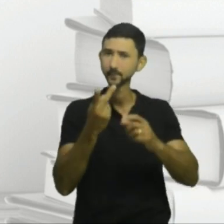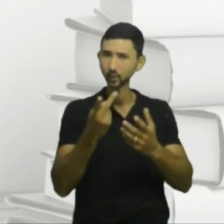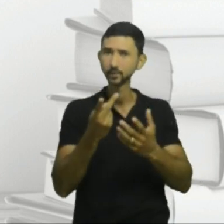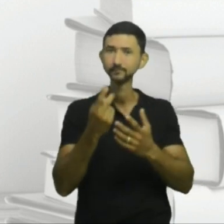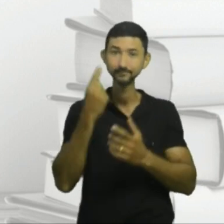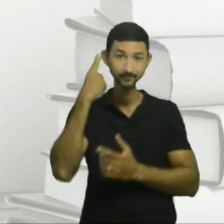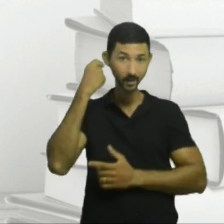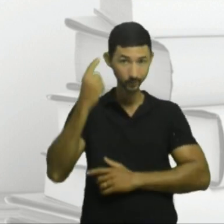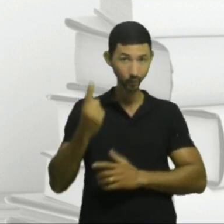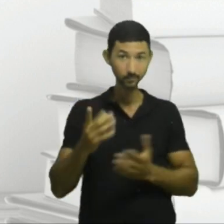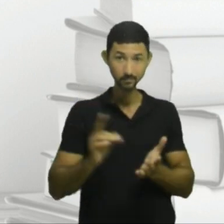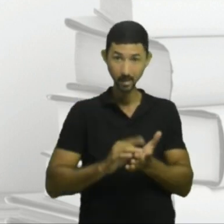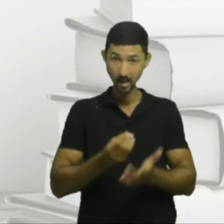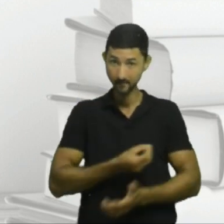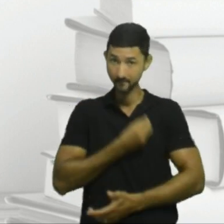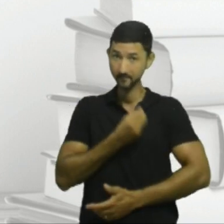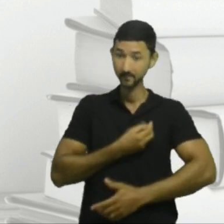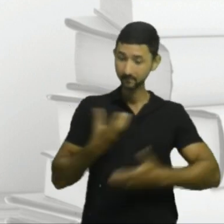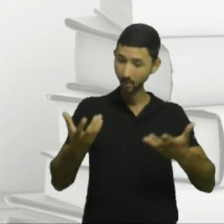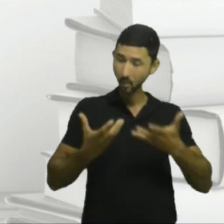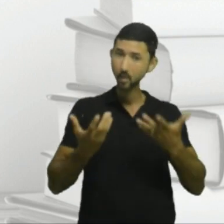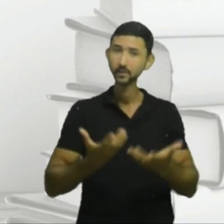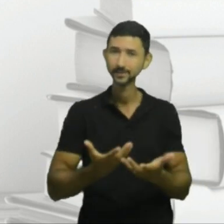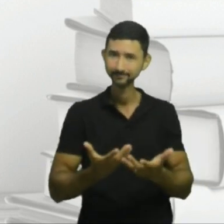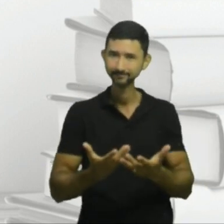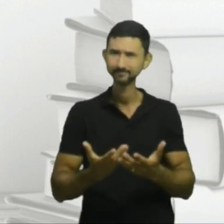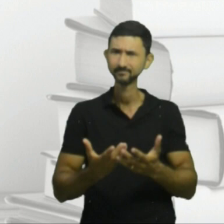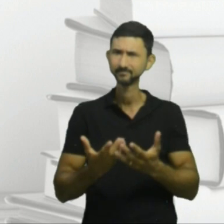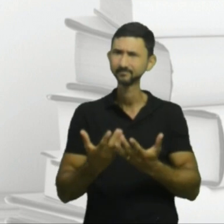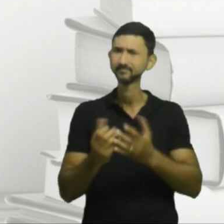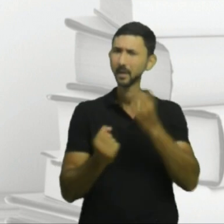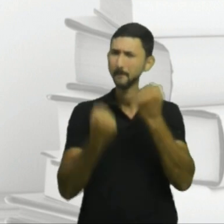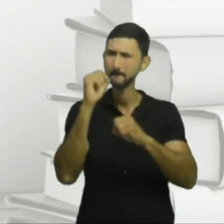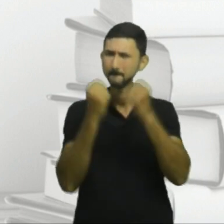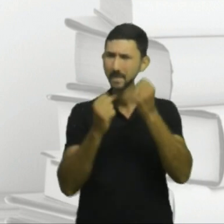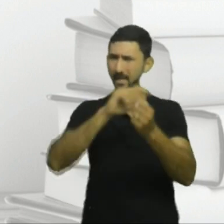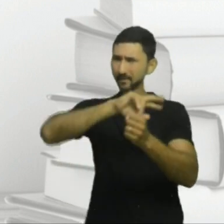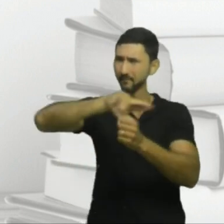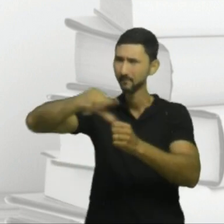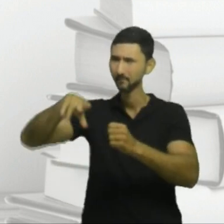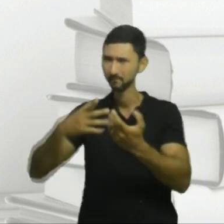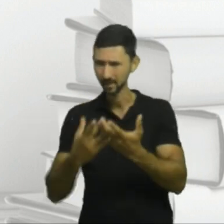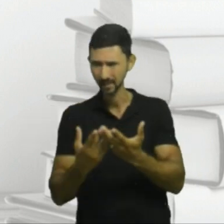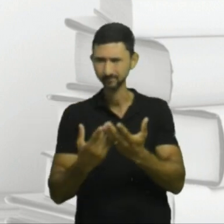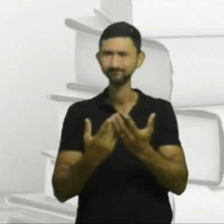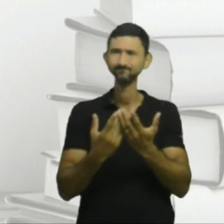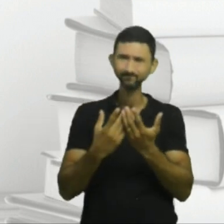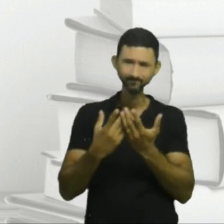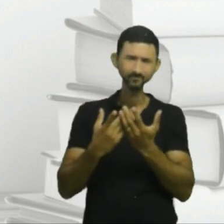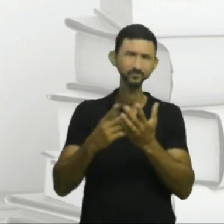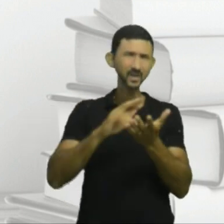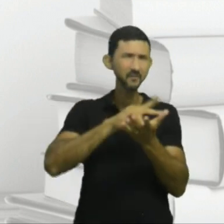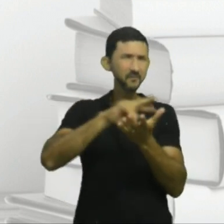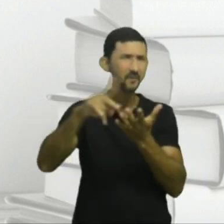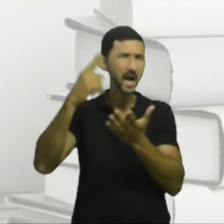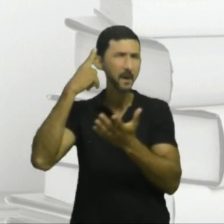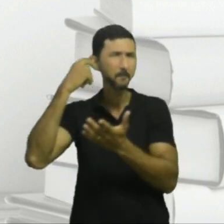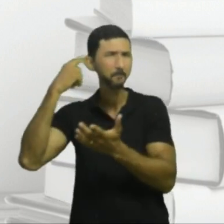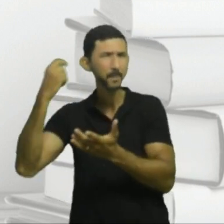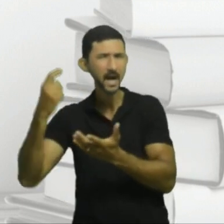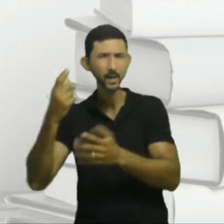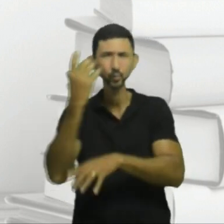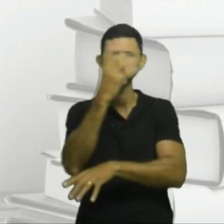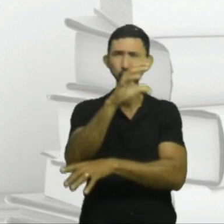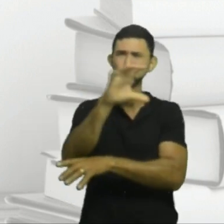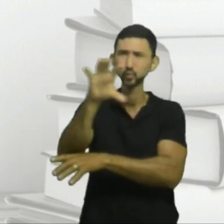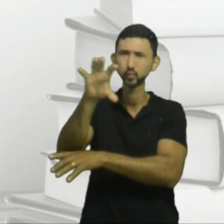Essa realidade que nos encontramos. Máquinas diversas, motores, centrais de ar, bebedouros,